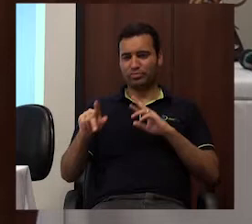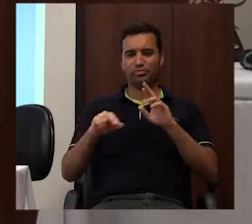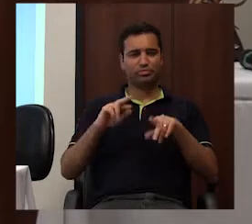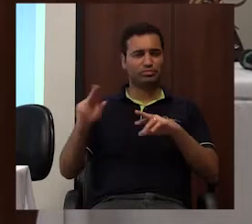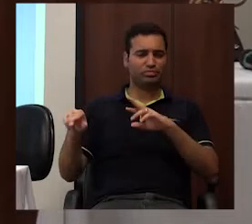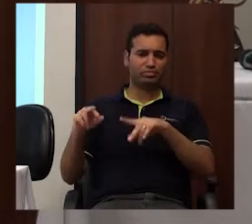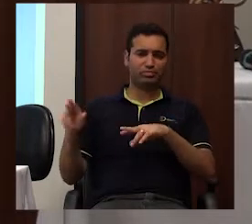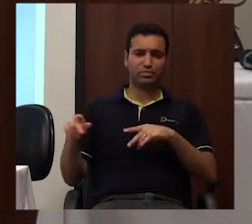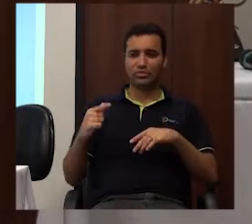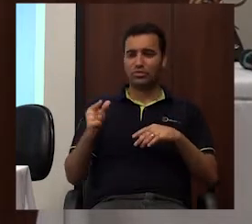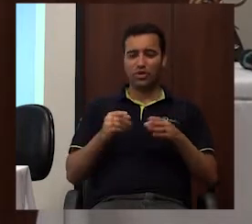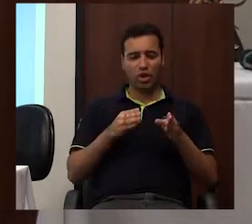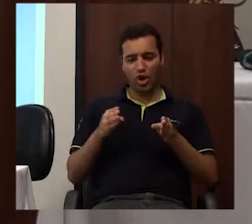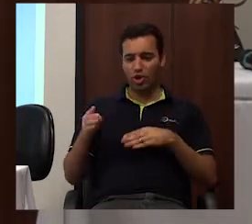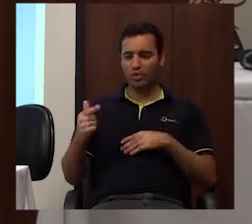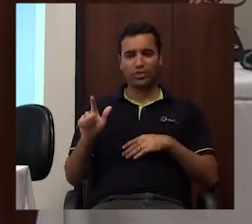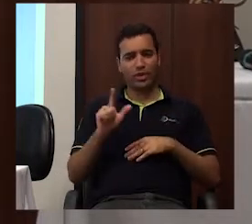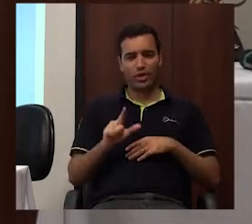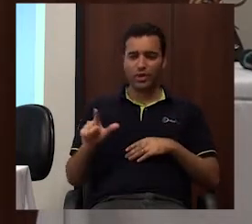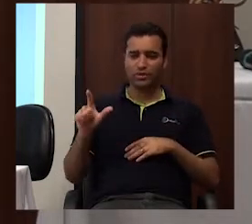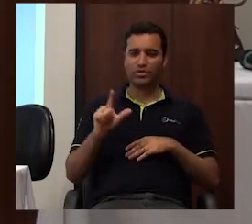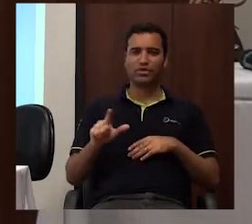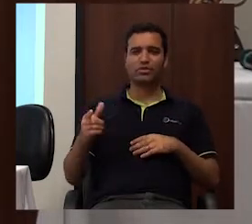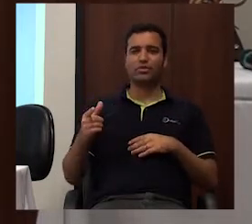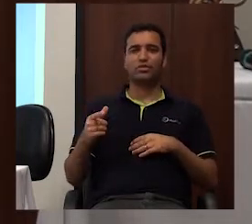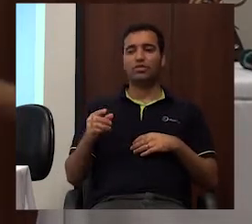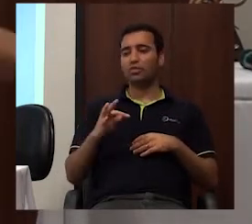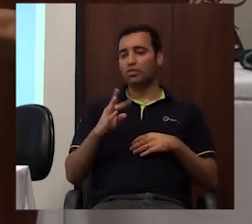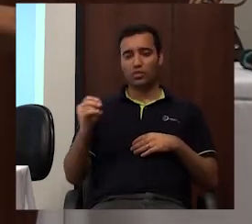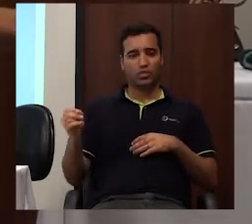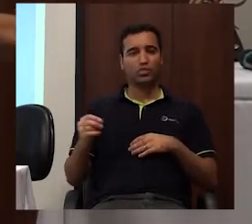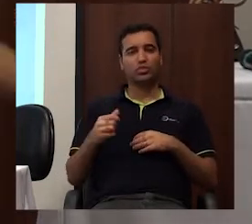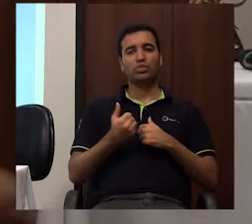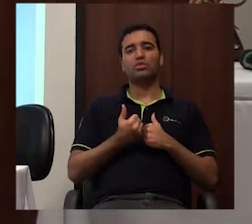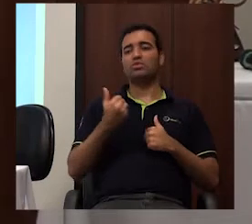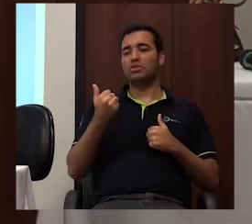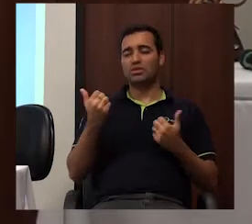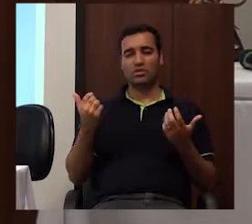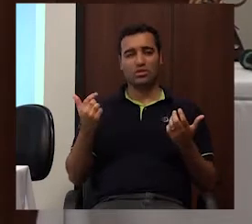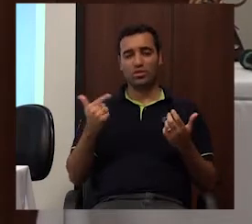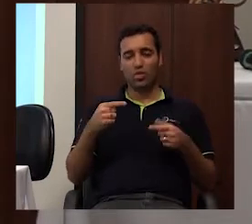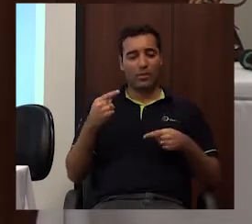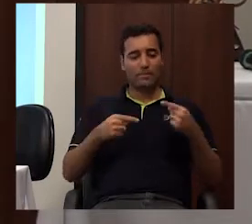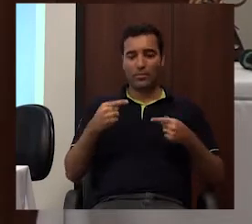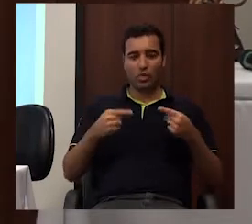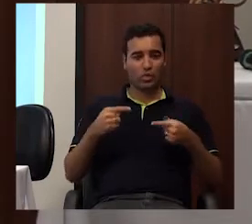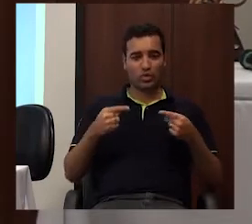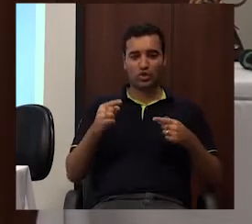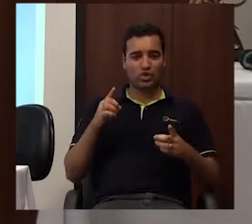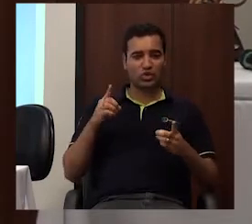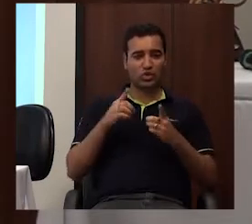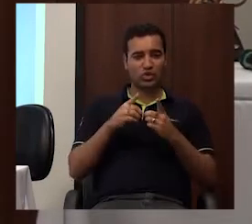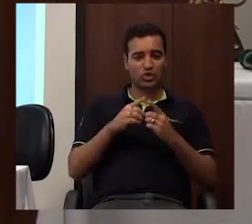nenhuma ordem, sem nenhuma lógica, todos eles representando não uma política pública de atendimento